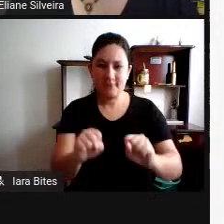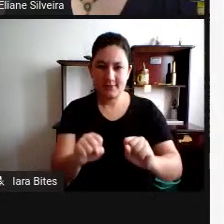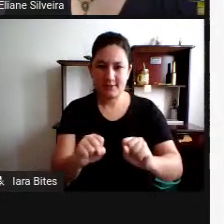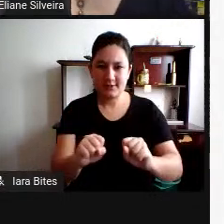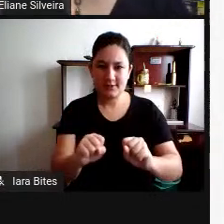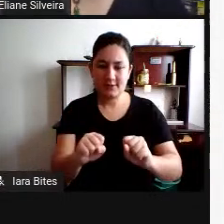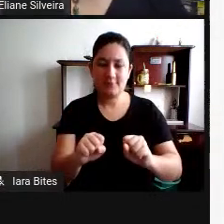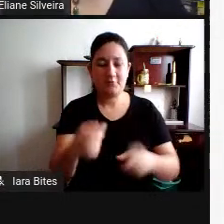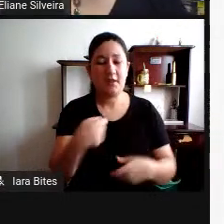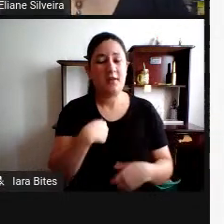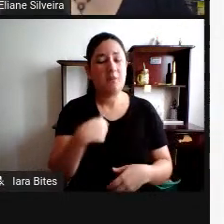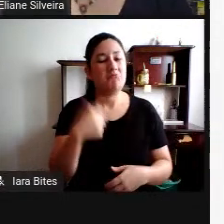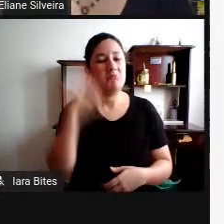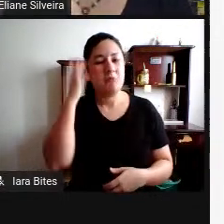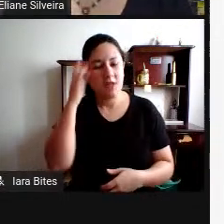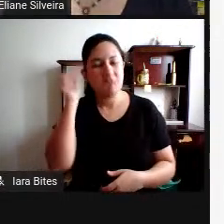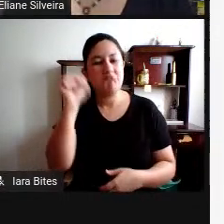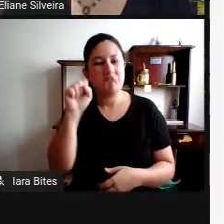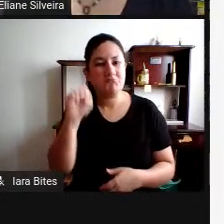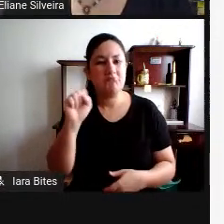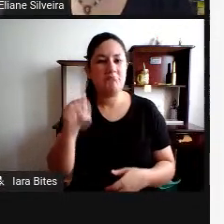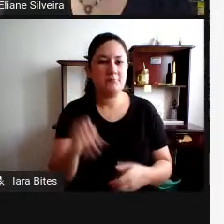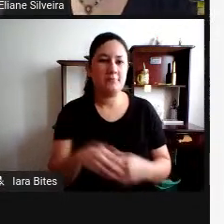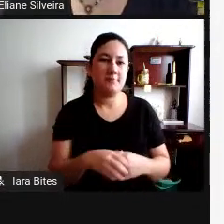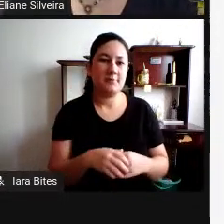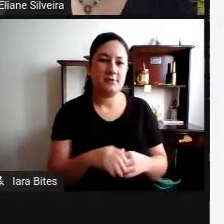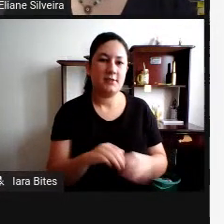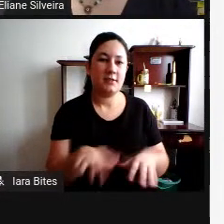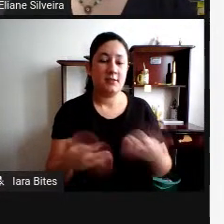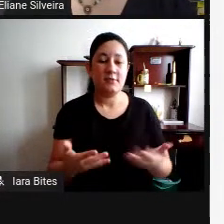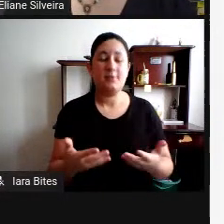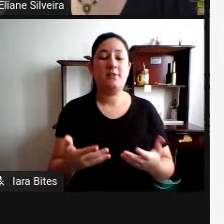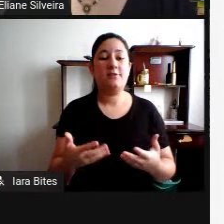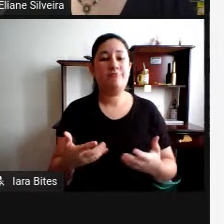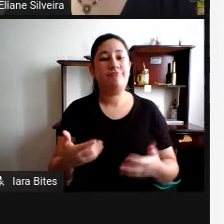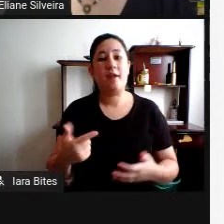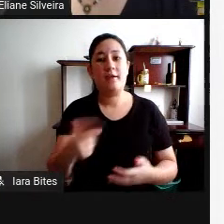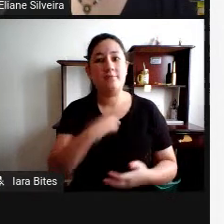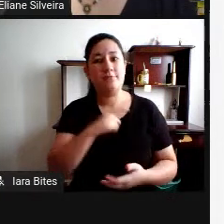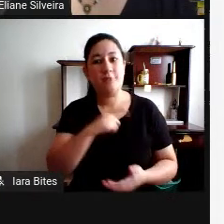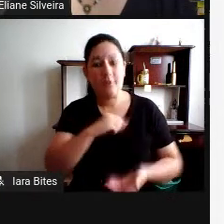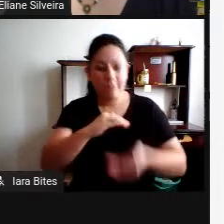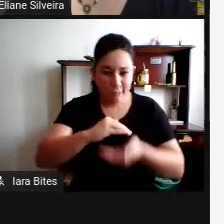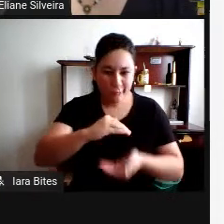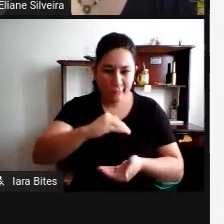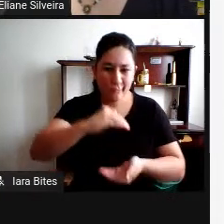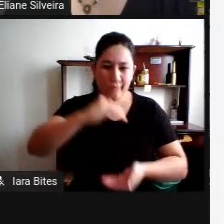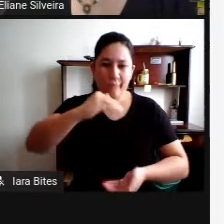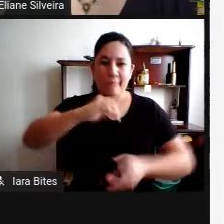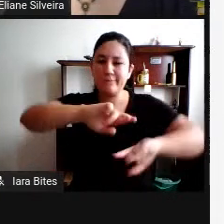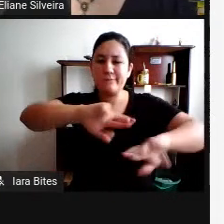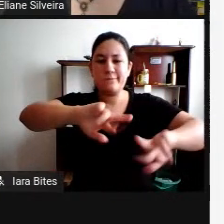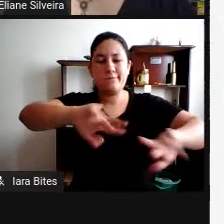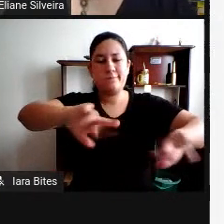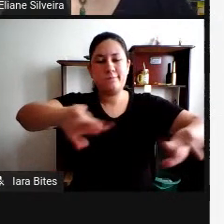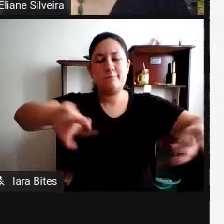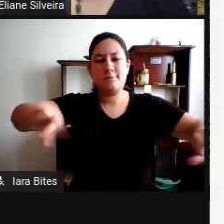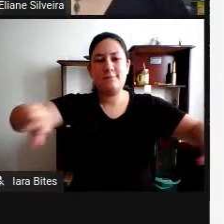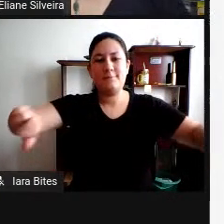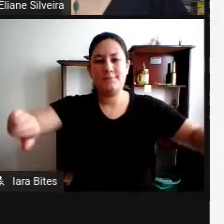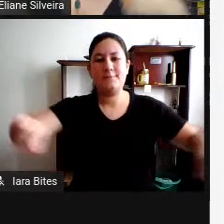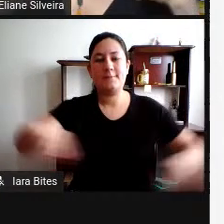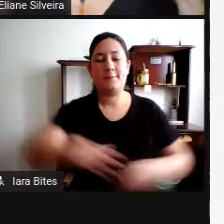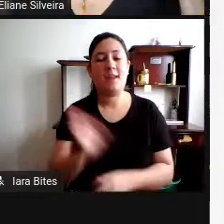mas vocês sabem que o Corpus Sussureano é imenso e diversificado. Ele cobre quase meio século de uma